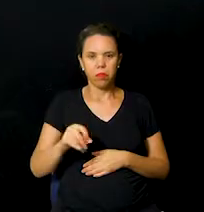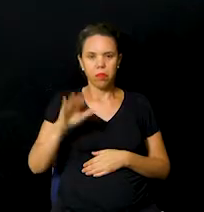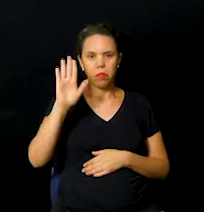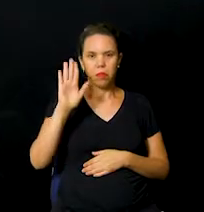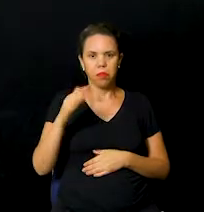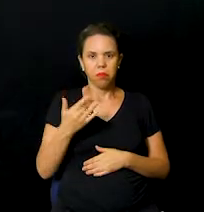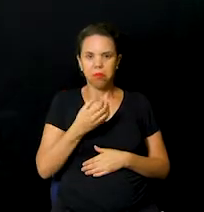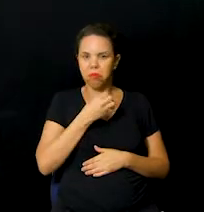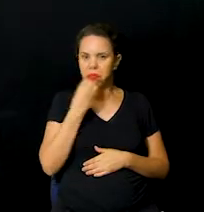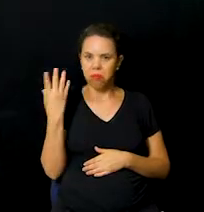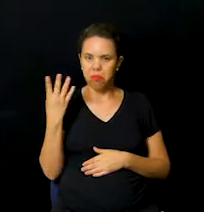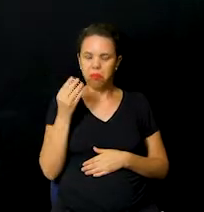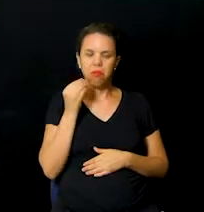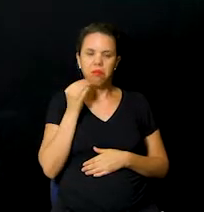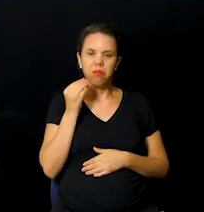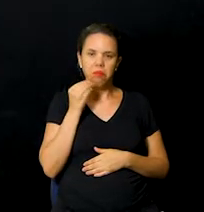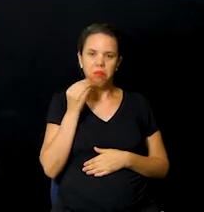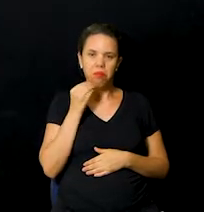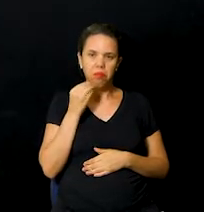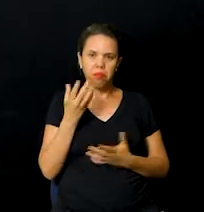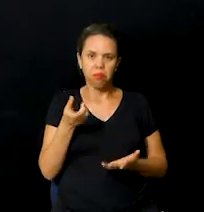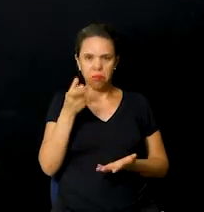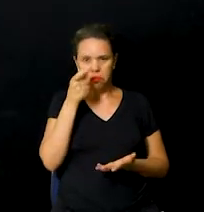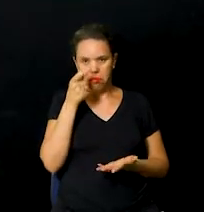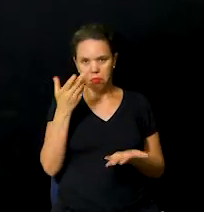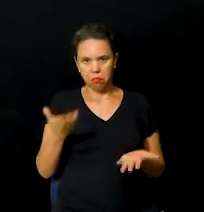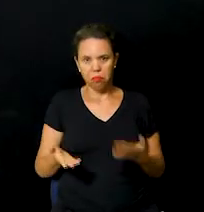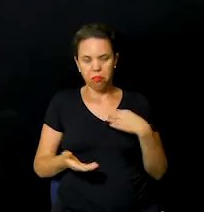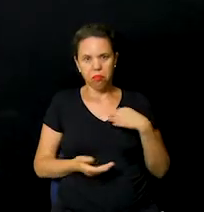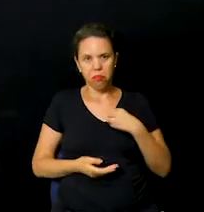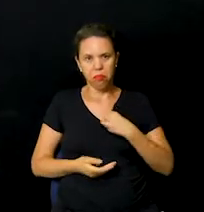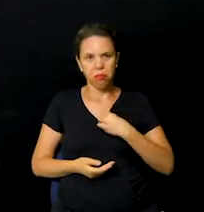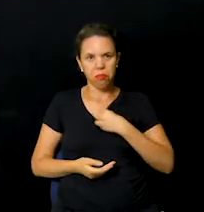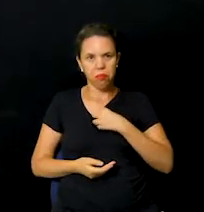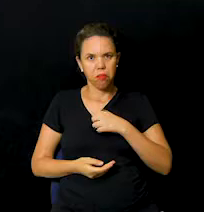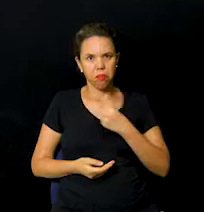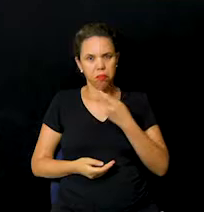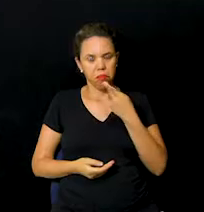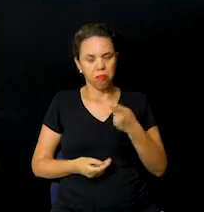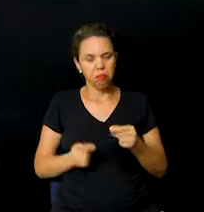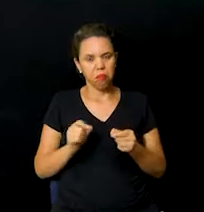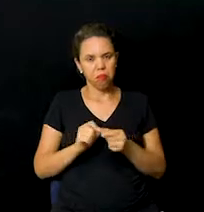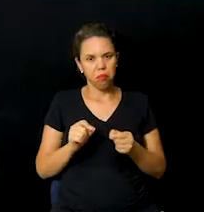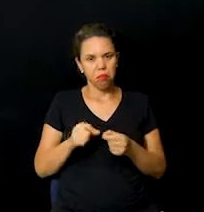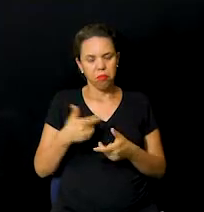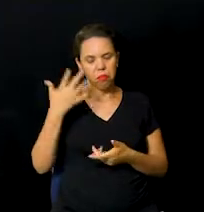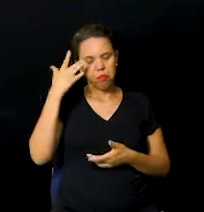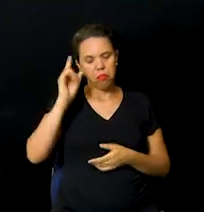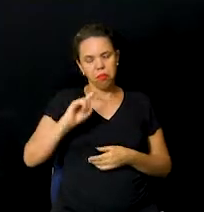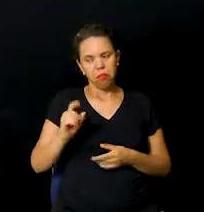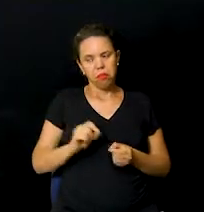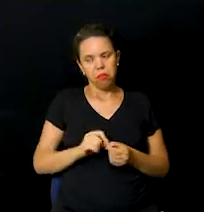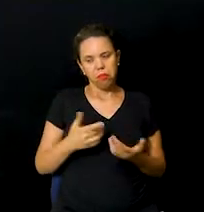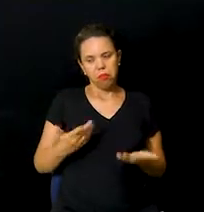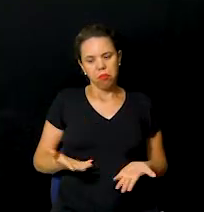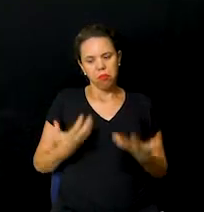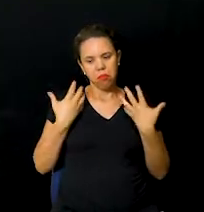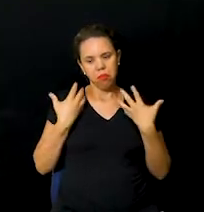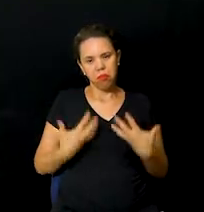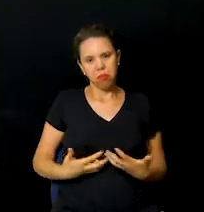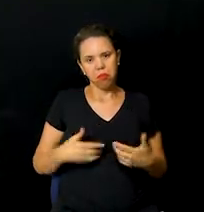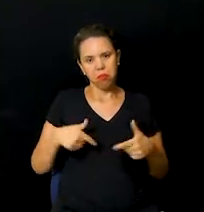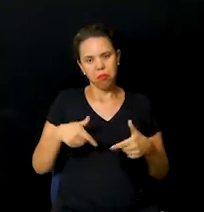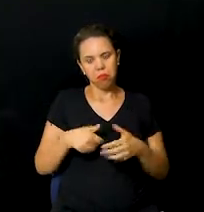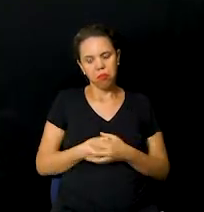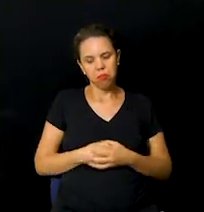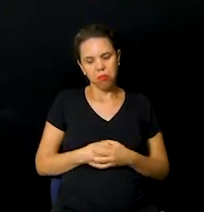Então, é uma boa oportunidade para quem está assistindo e também, olha, eu quero fazer alguma coisa, não sei o que fazer, estou cansada do